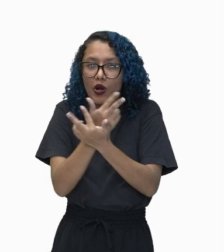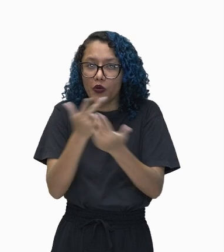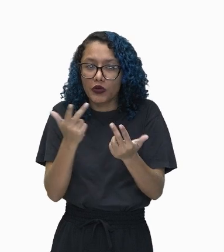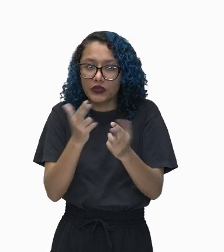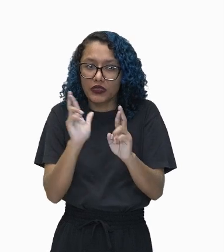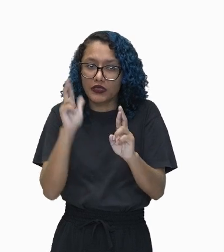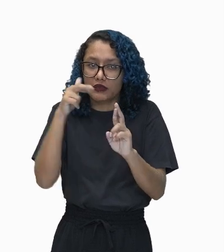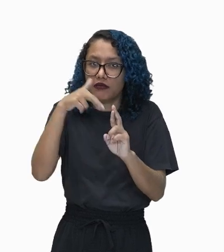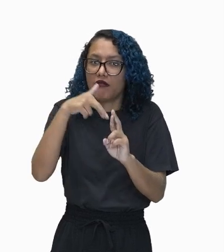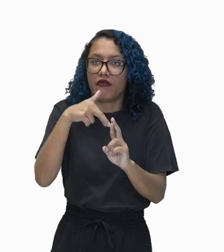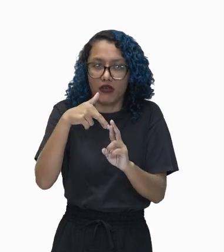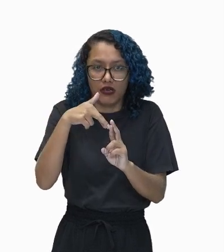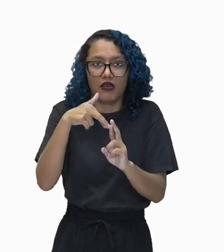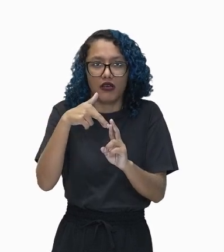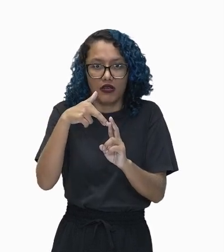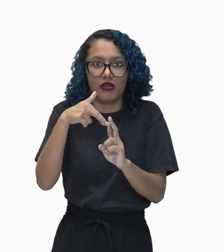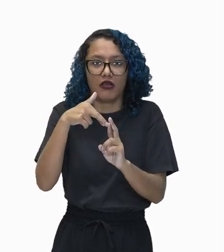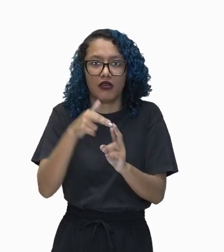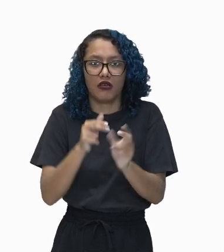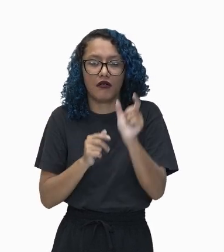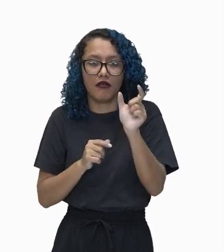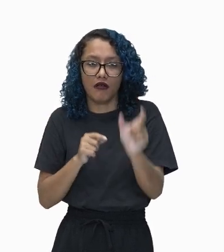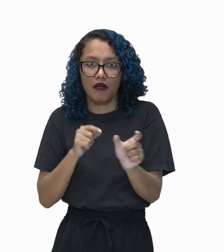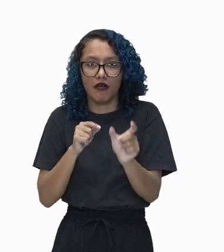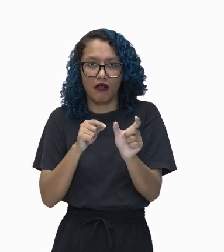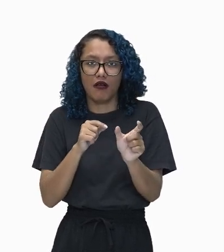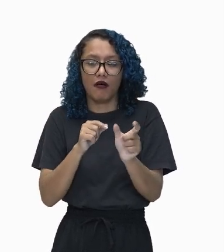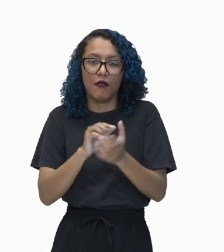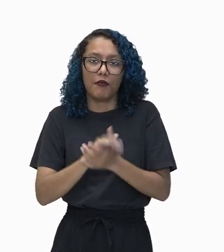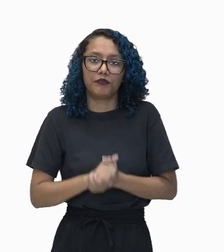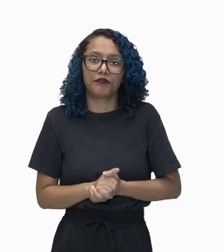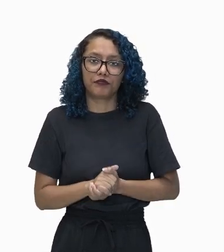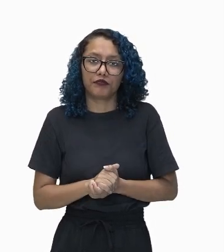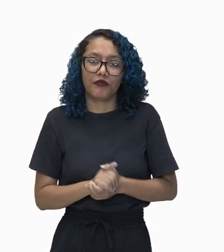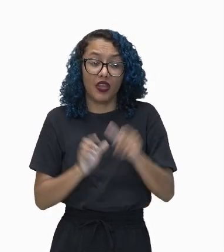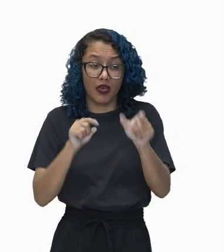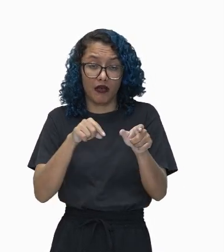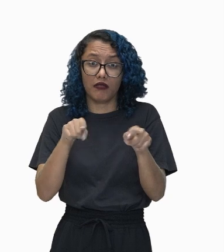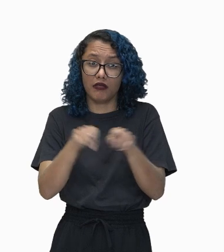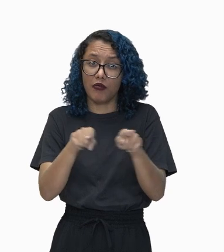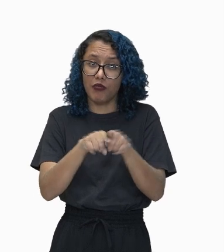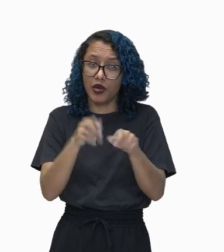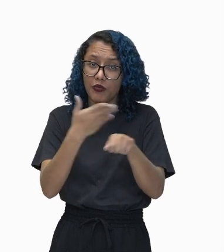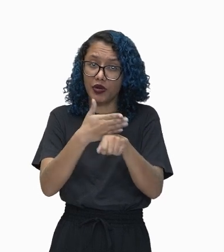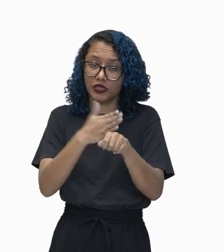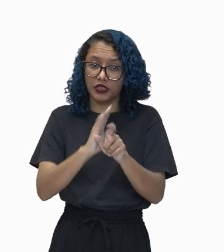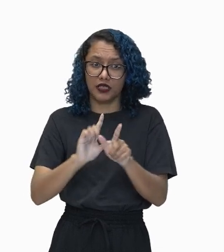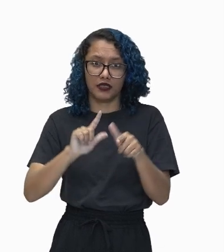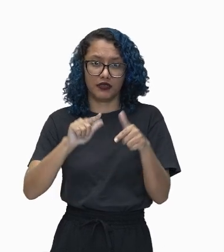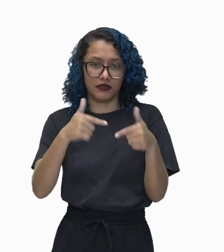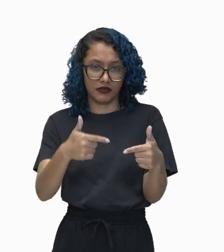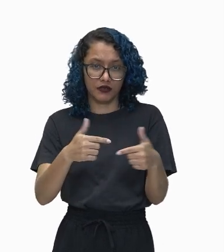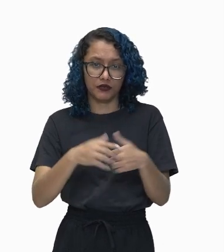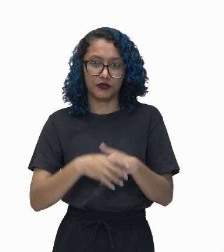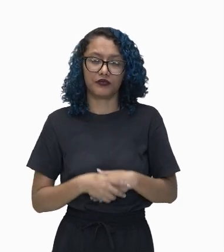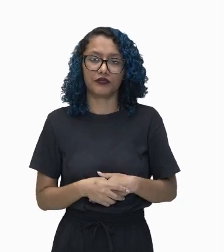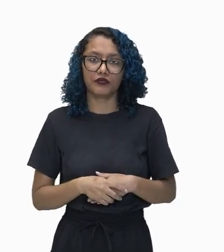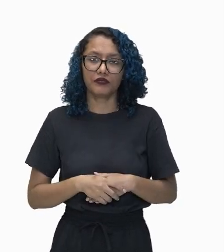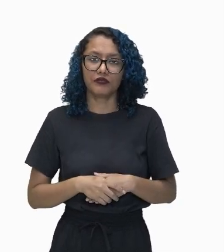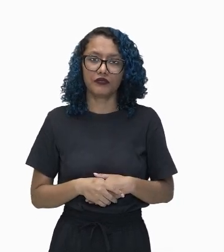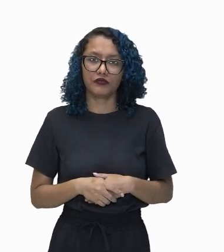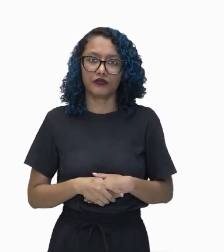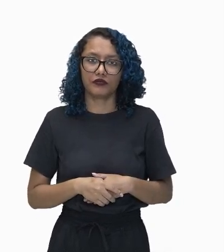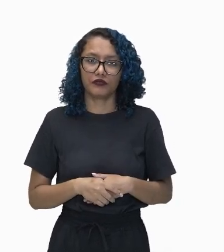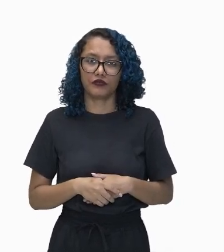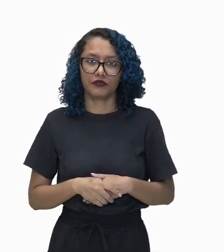uma afirmação. É o que pratica a ação, ok? Então, o sujeito, ele é parte de uma oração que indica de quem ou de que